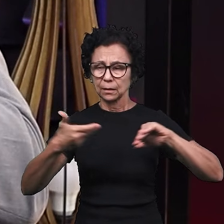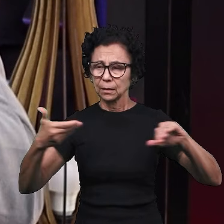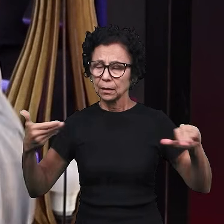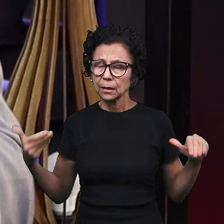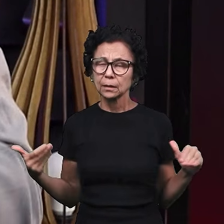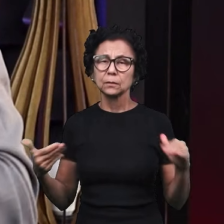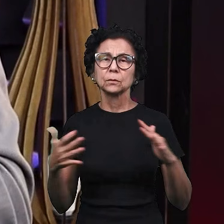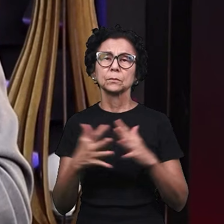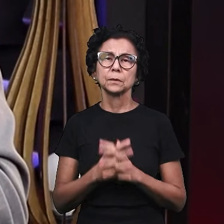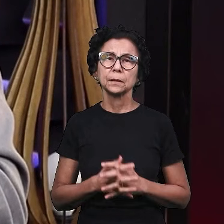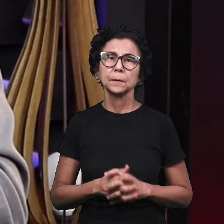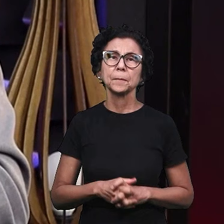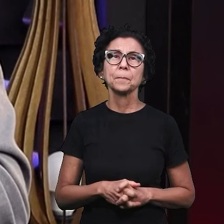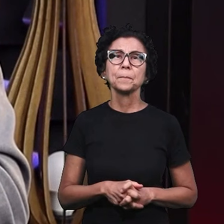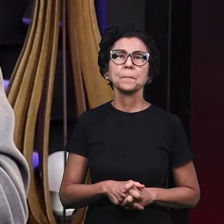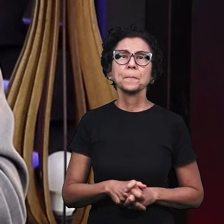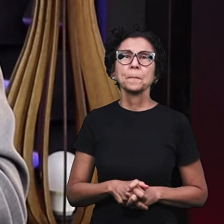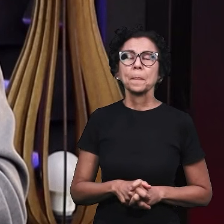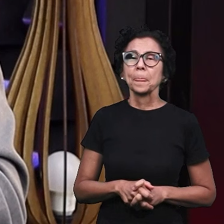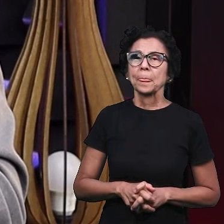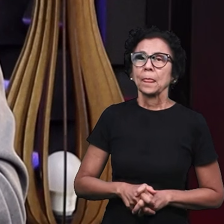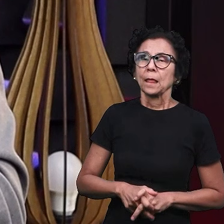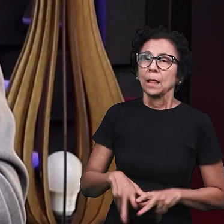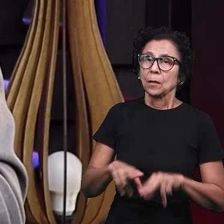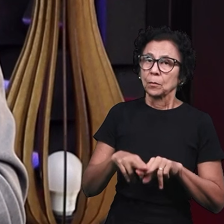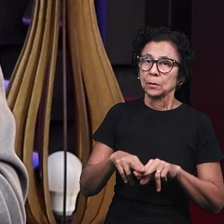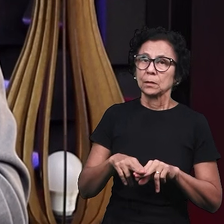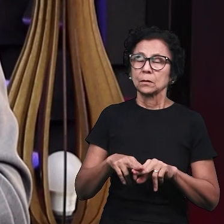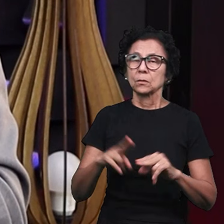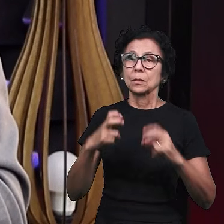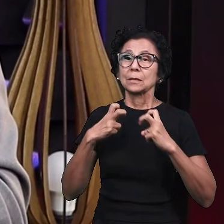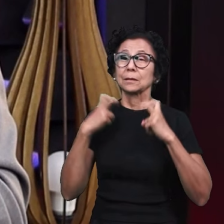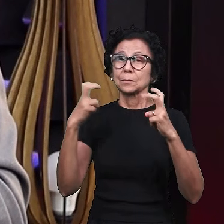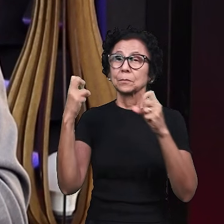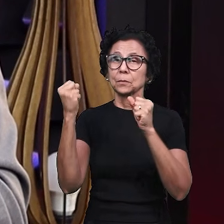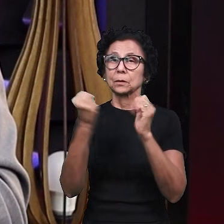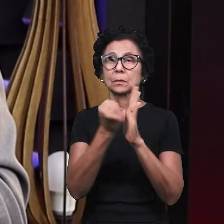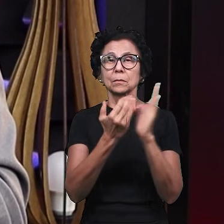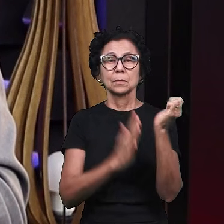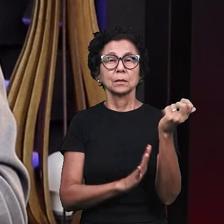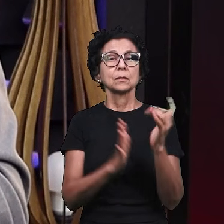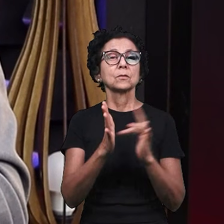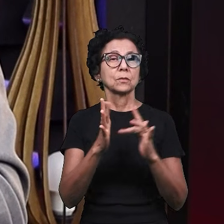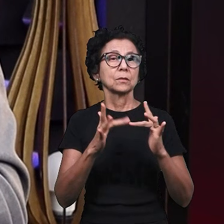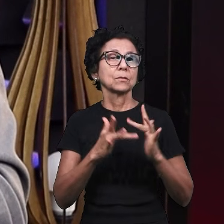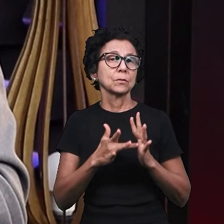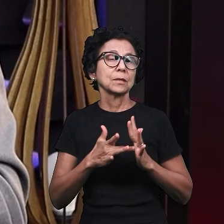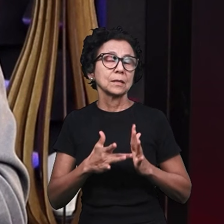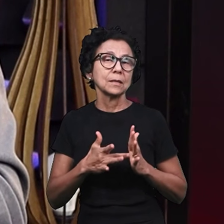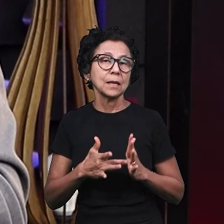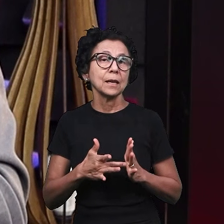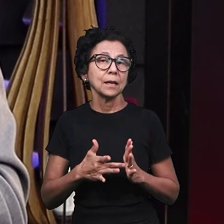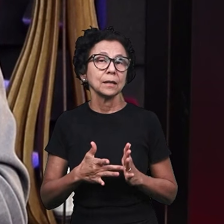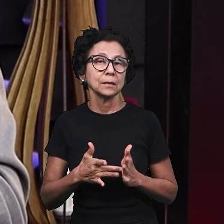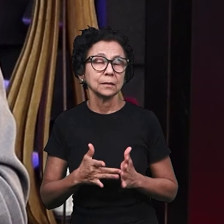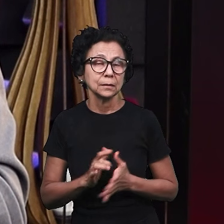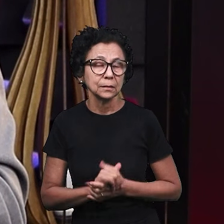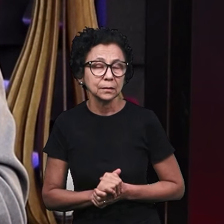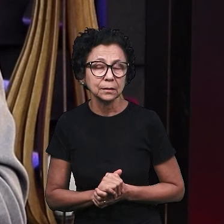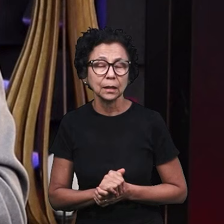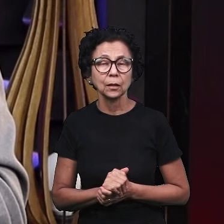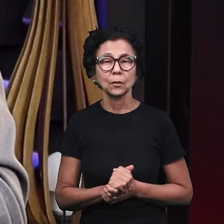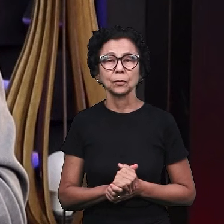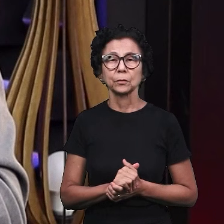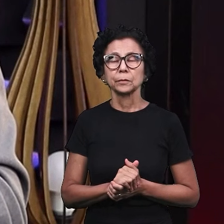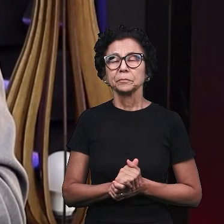purificado, remido de todas as coisas. É interessante, é por isso que nós clamamos pelo poder do sangue de Jesus, né? O culto ele inicia com